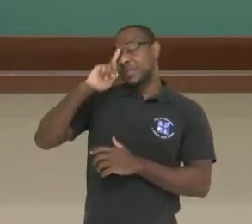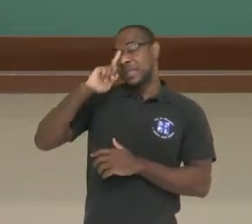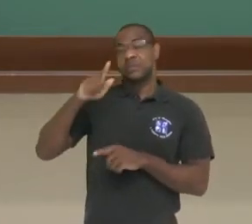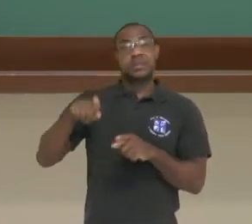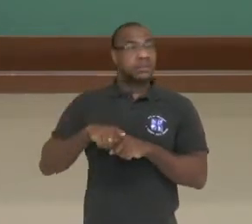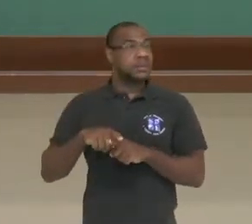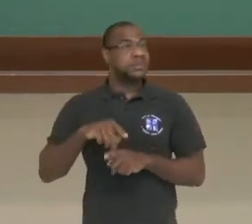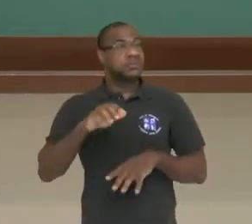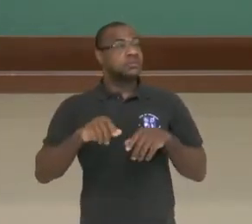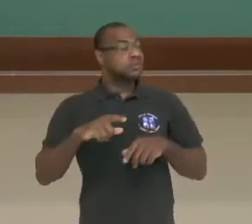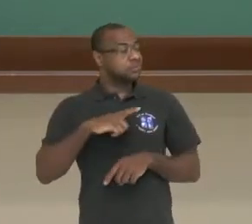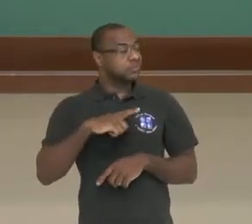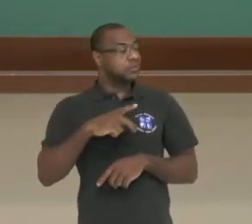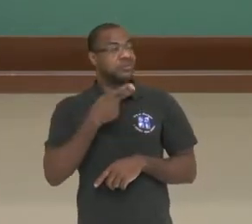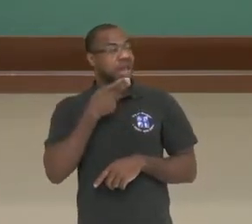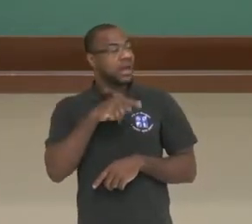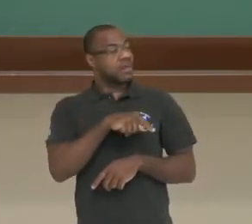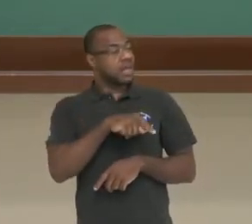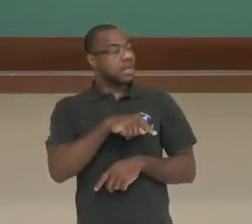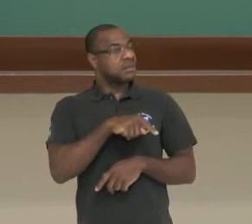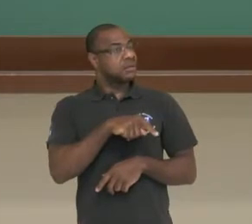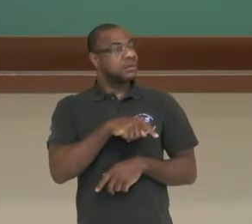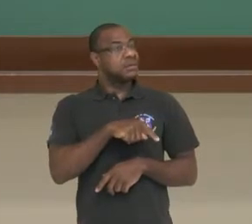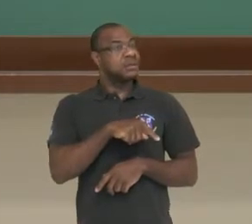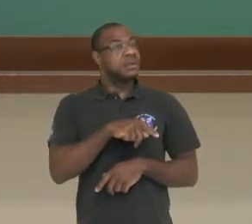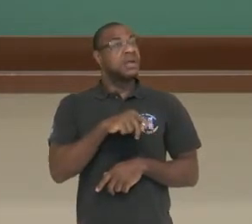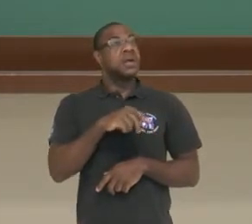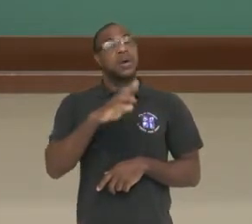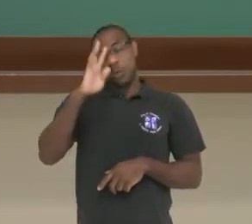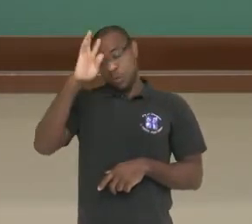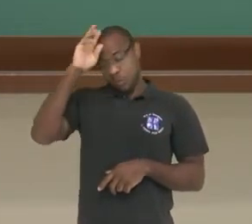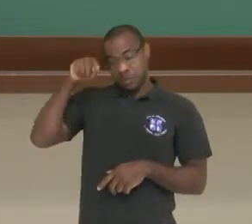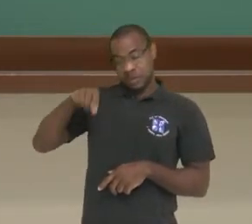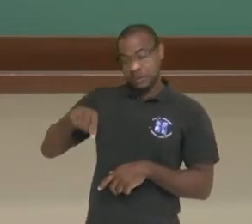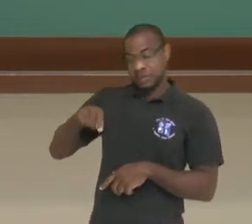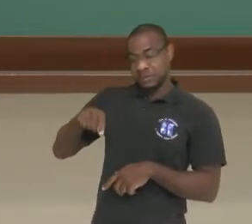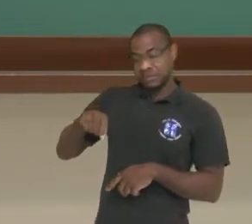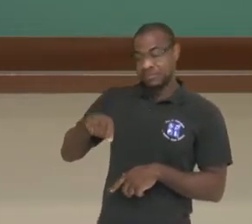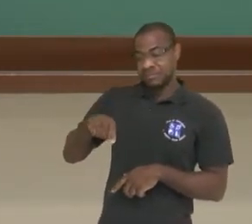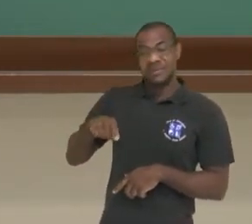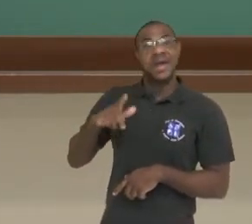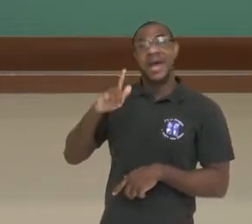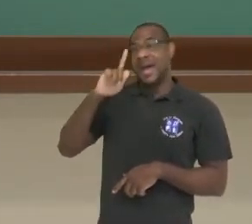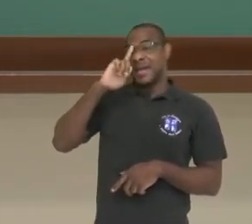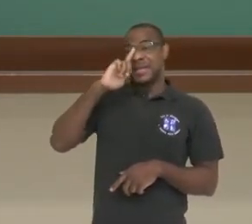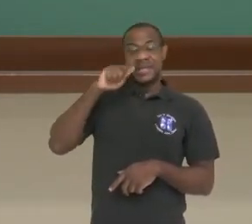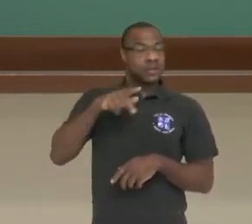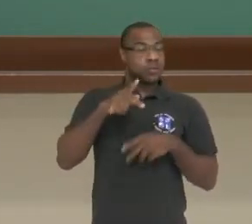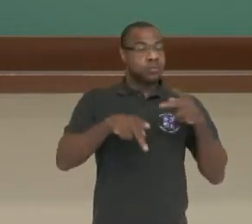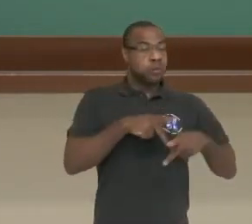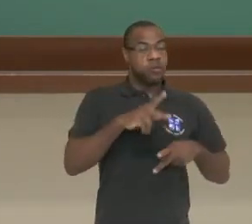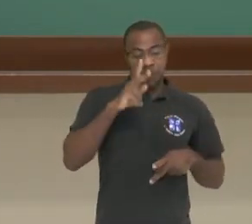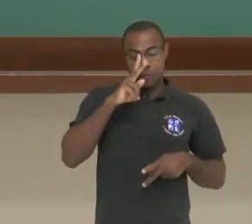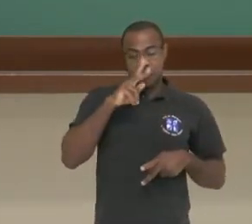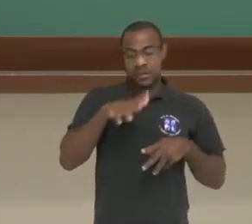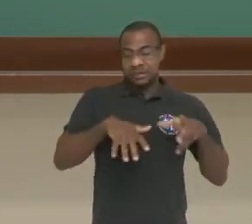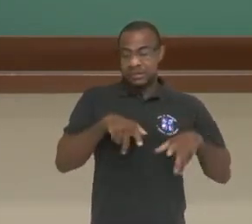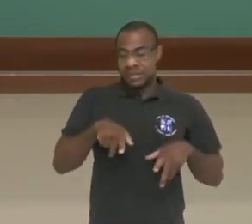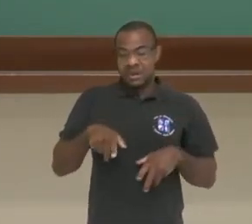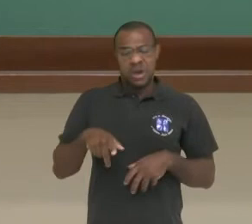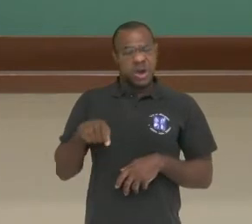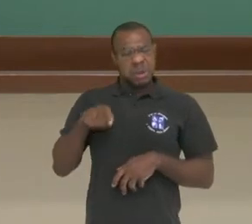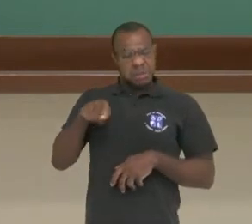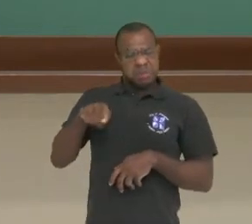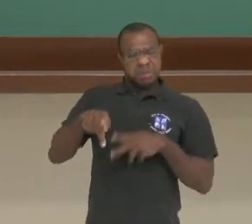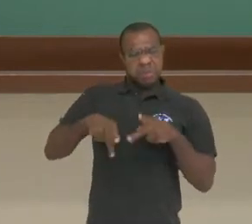assim? Sim, os romanos também foram chamados de bárbaros, porque não falavam grego. Os gregos chamavam, quem que é esse povo romano aí, ó?